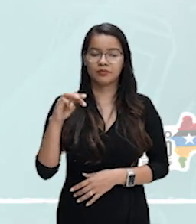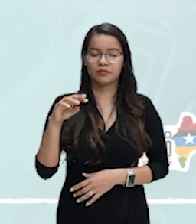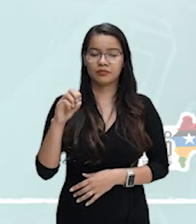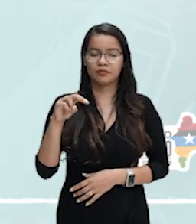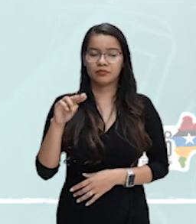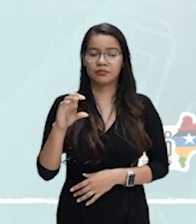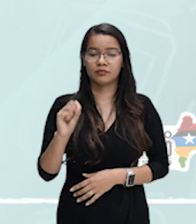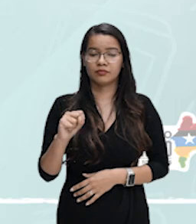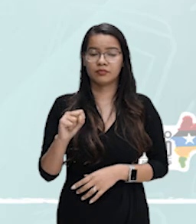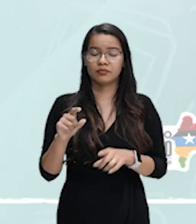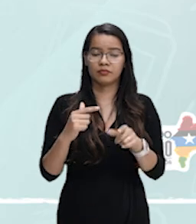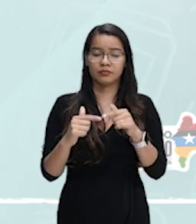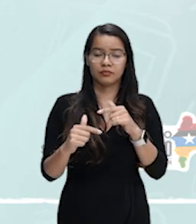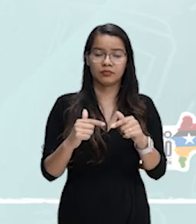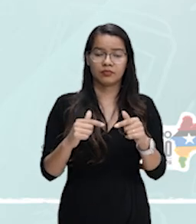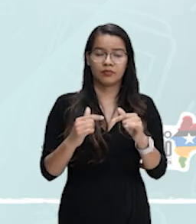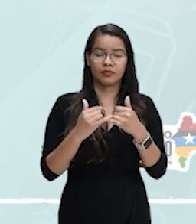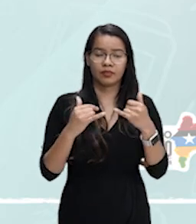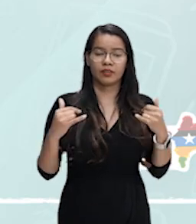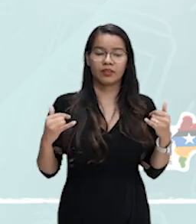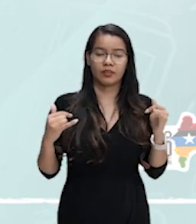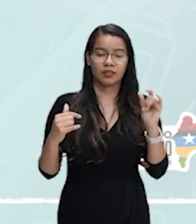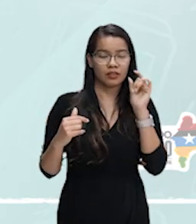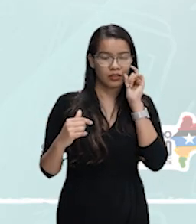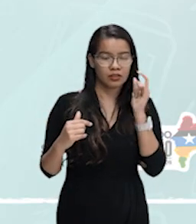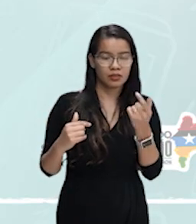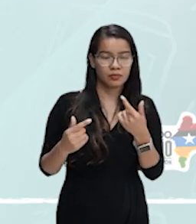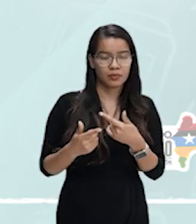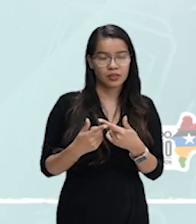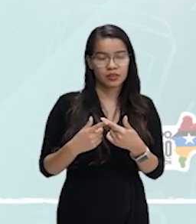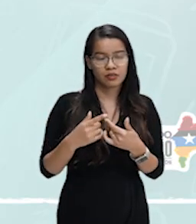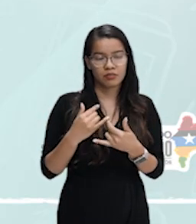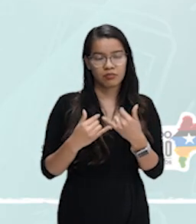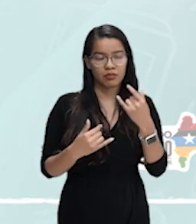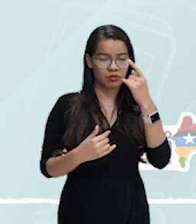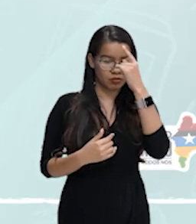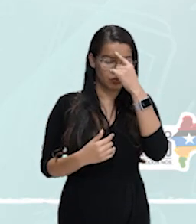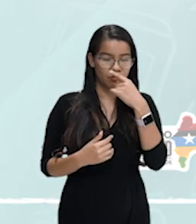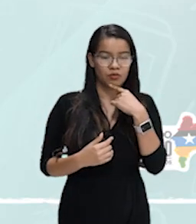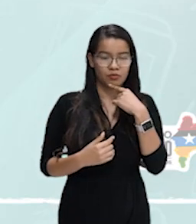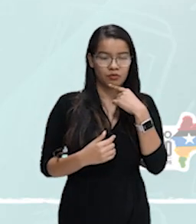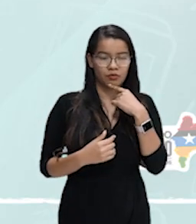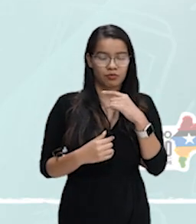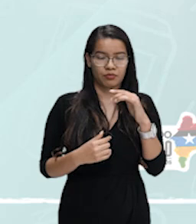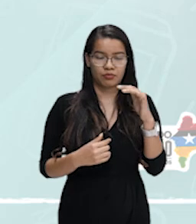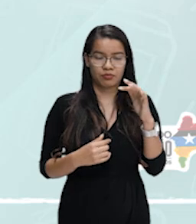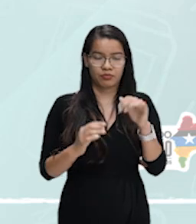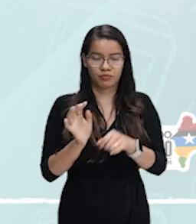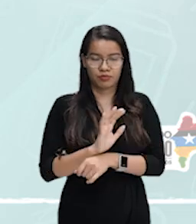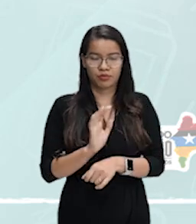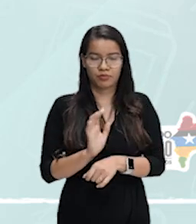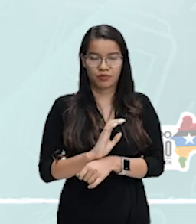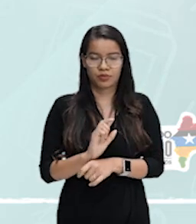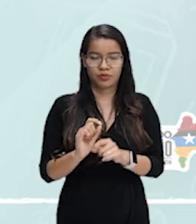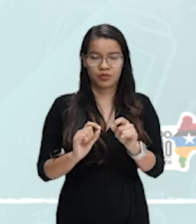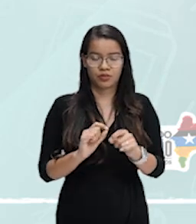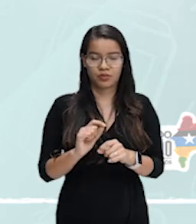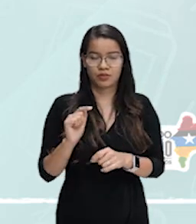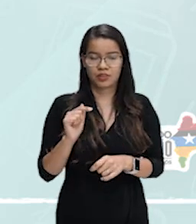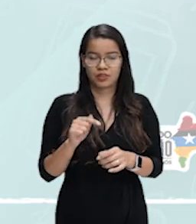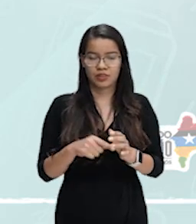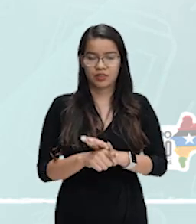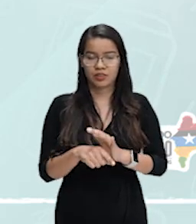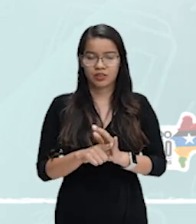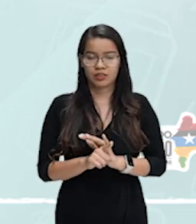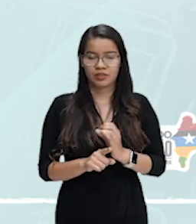bem interessantes. Isso aqui parece uma cena de um filme, literalmente, de alienígenas ou alguma coisa do tipo, onde você